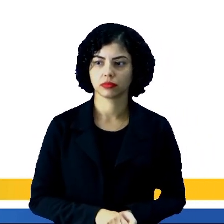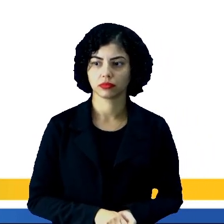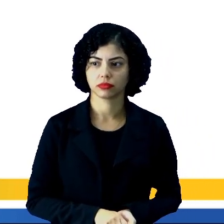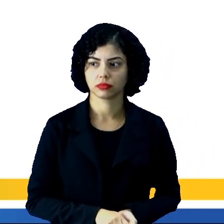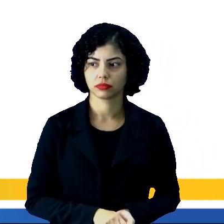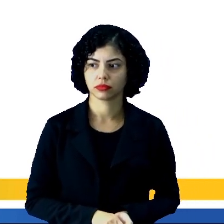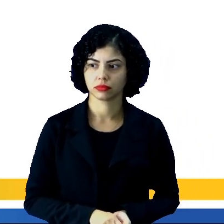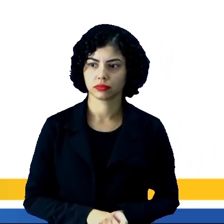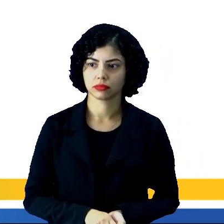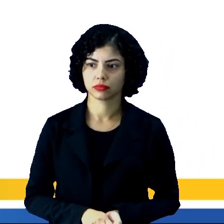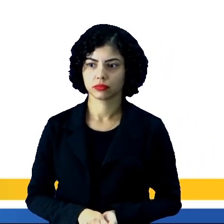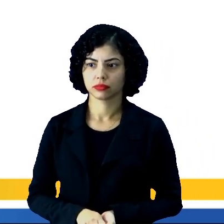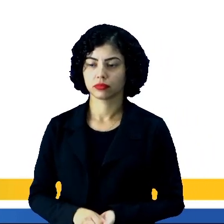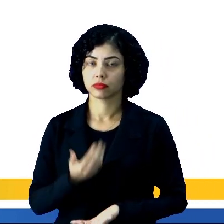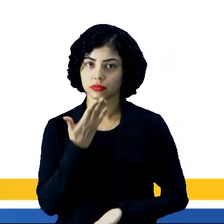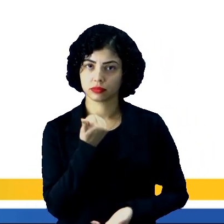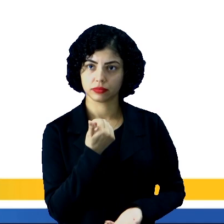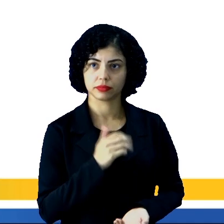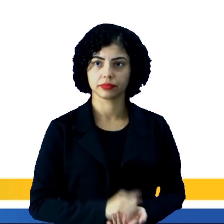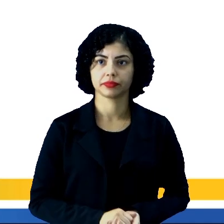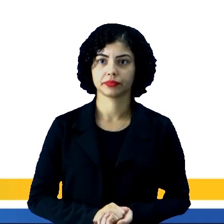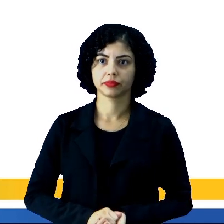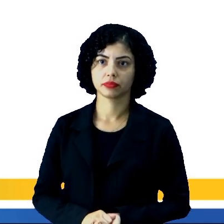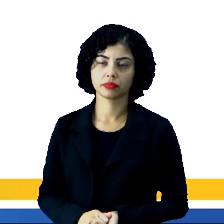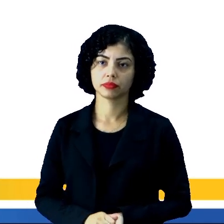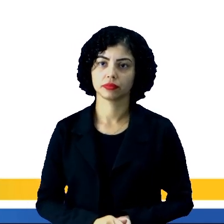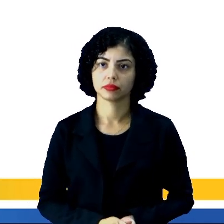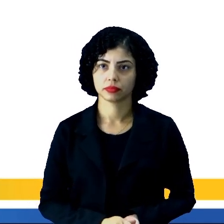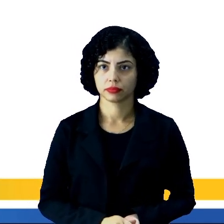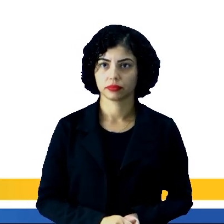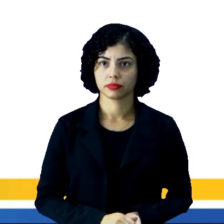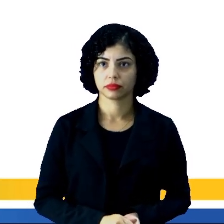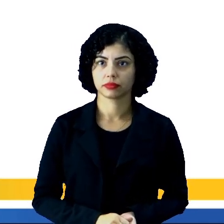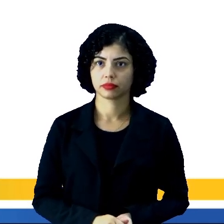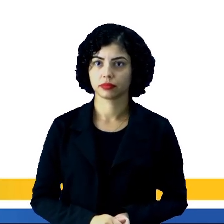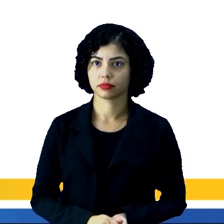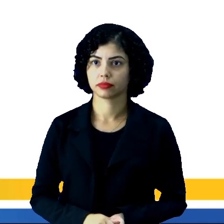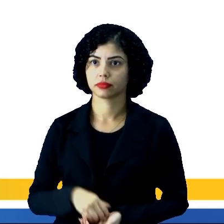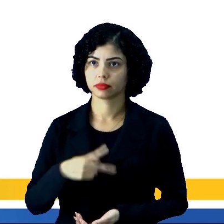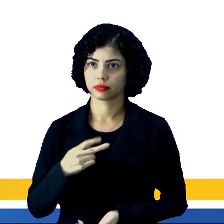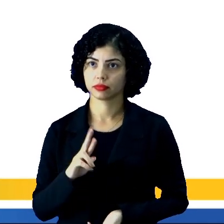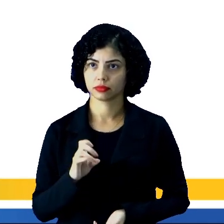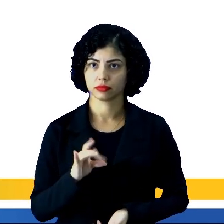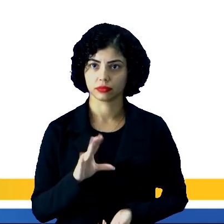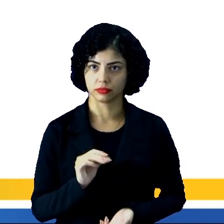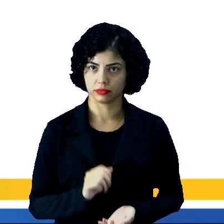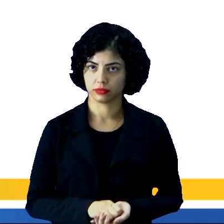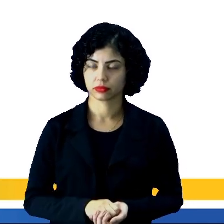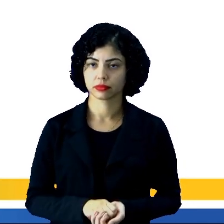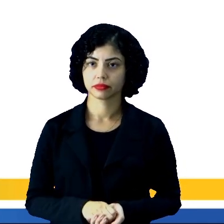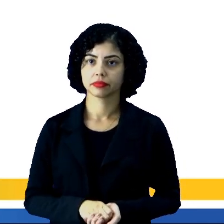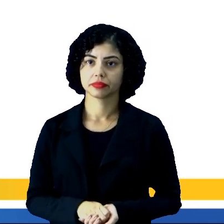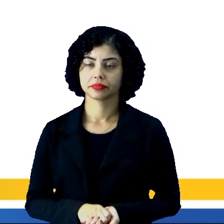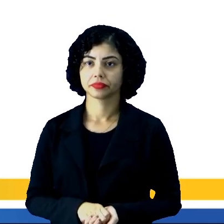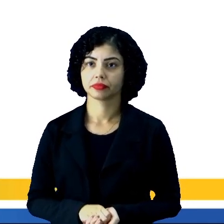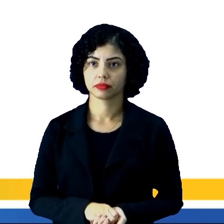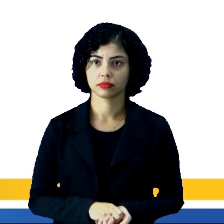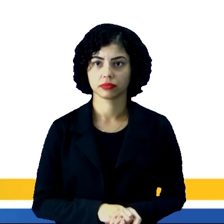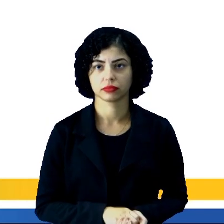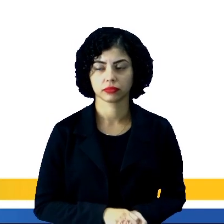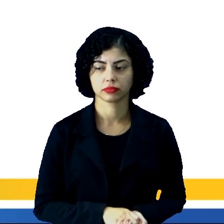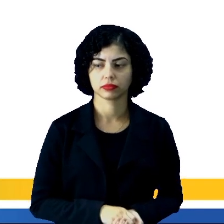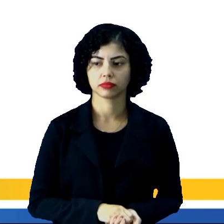predicar o núcleo né o verbo o come e o resto Professor o resto tudo é predicado la casa